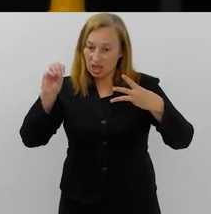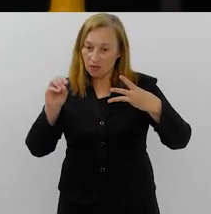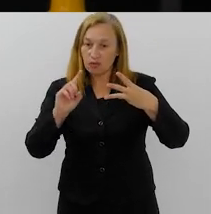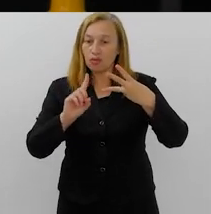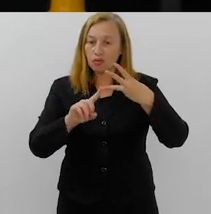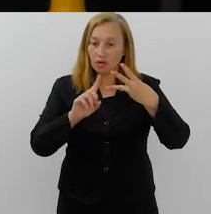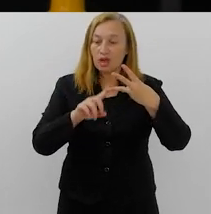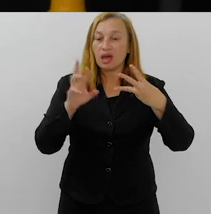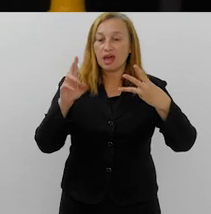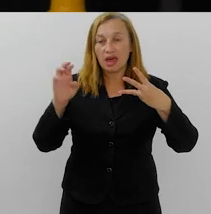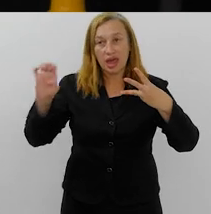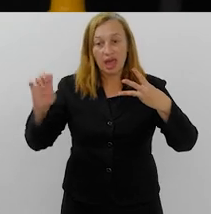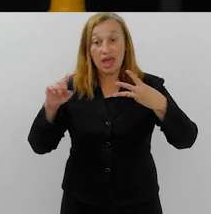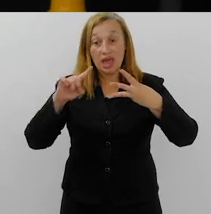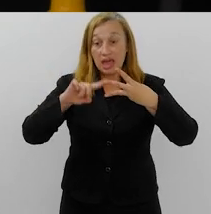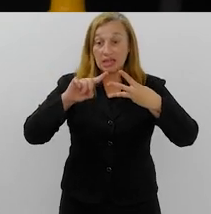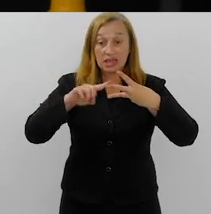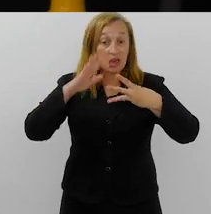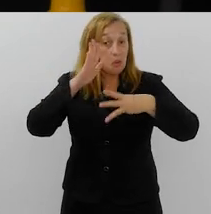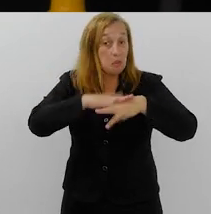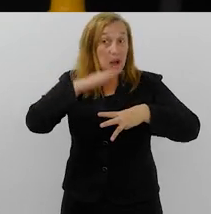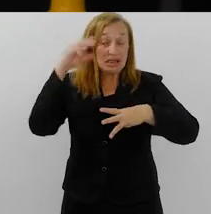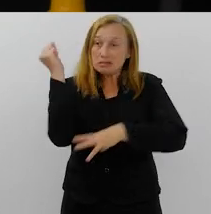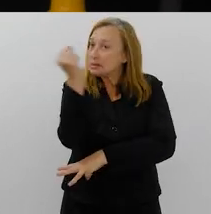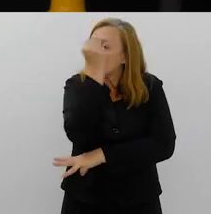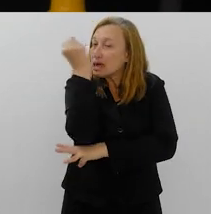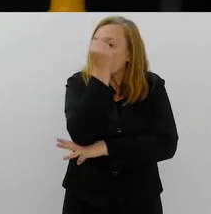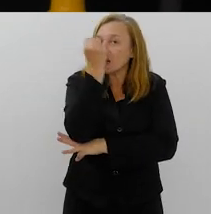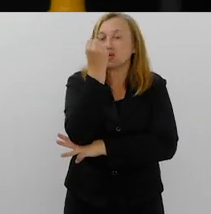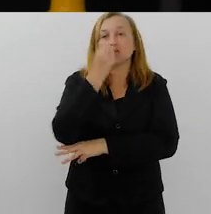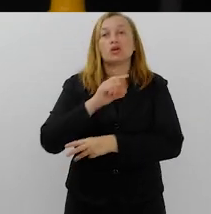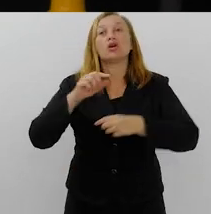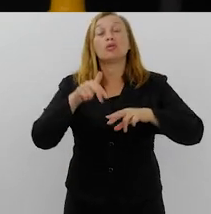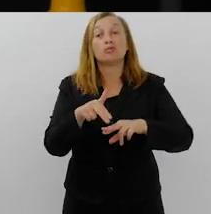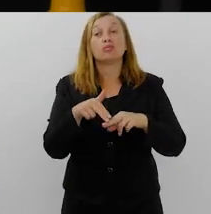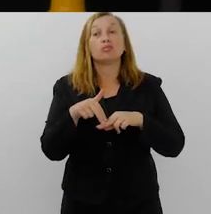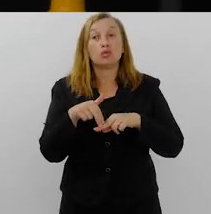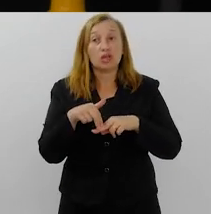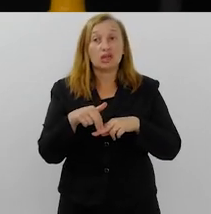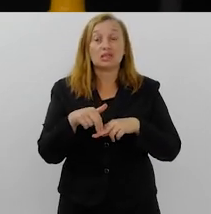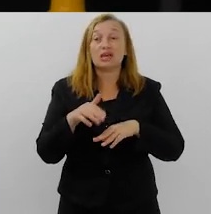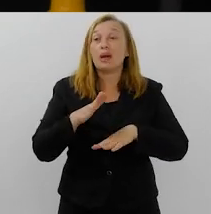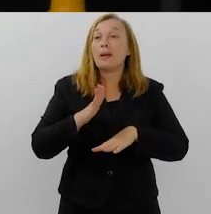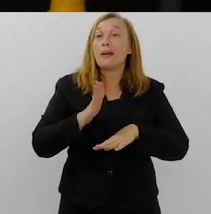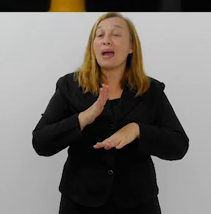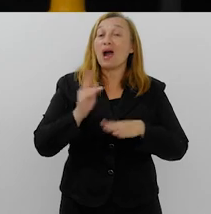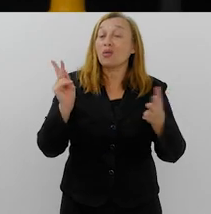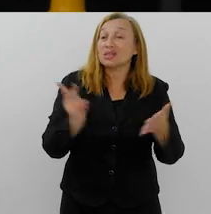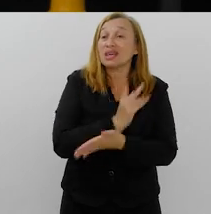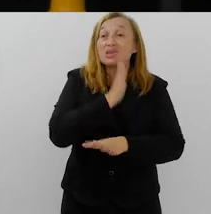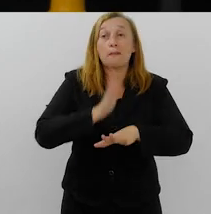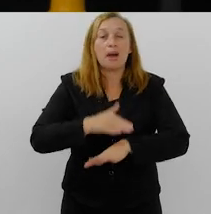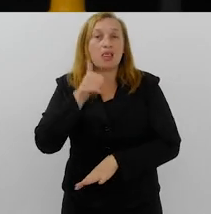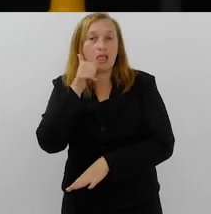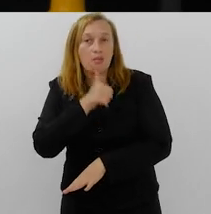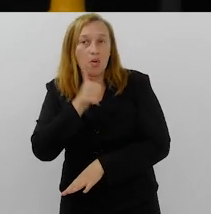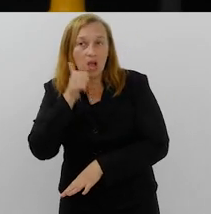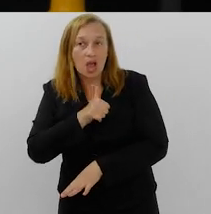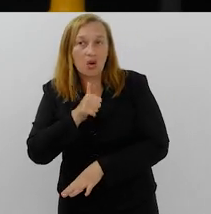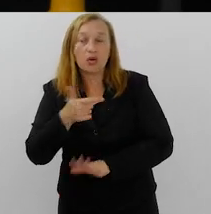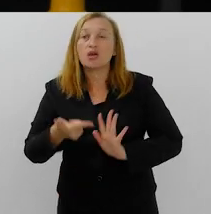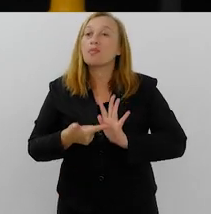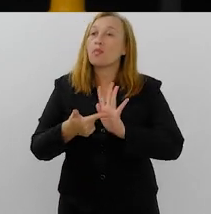triplo negativo é considerado o mais agressivo e Justamente esse tipo ele é mais incidente nas